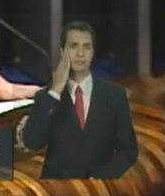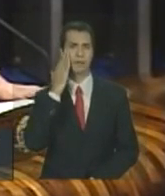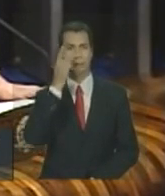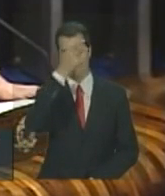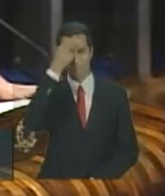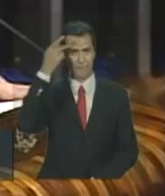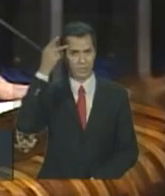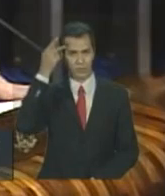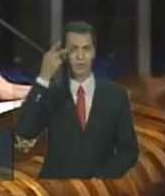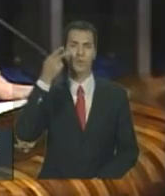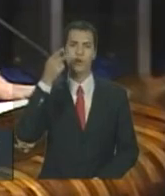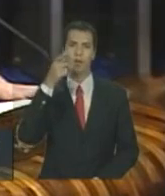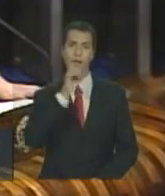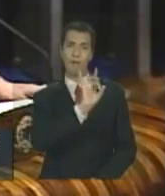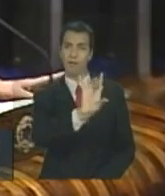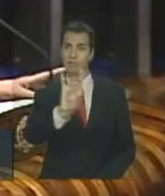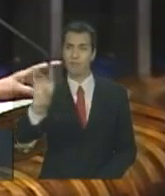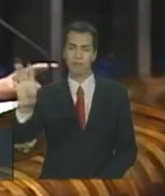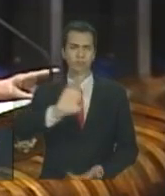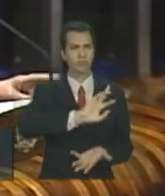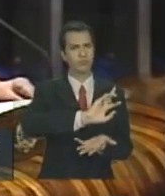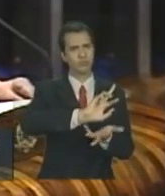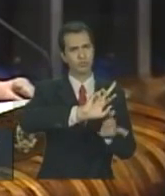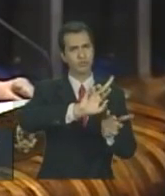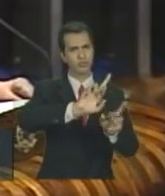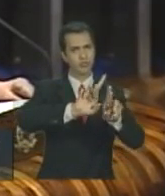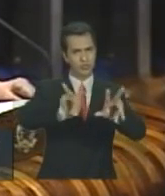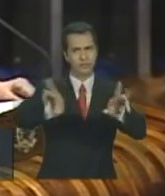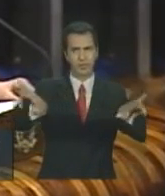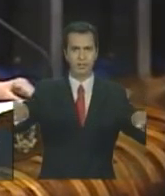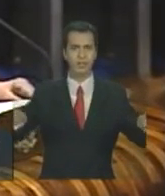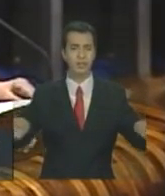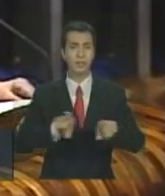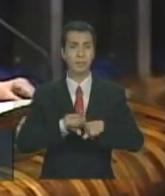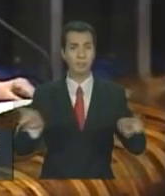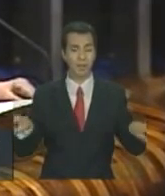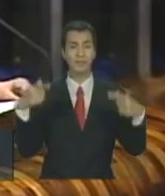ser e não devem ter oportunidades desiguais.